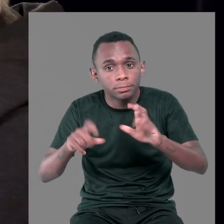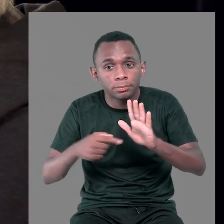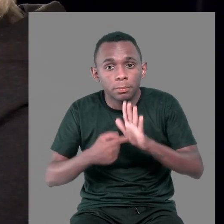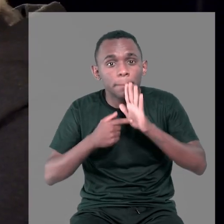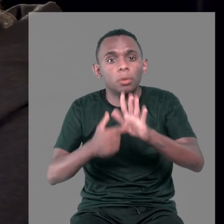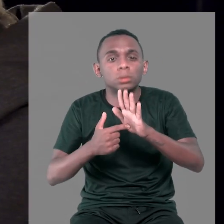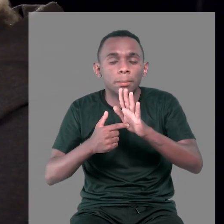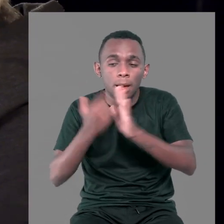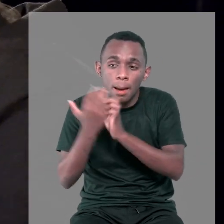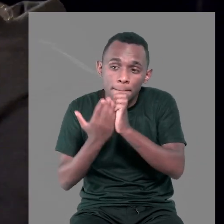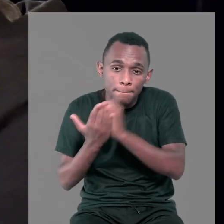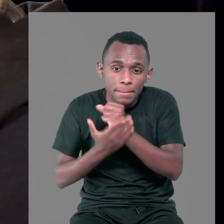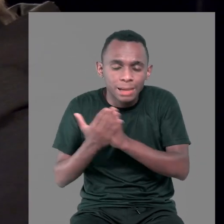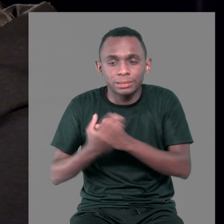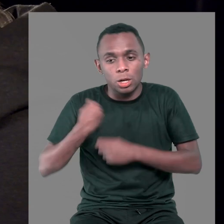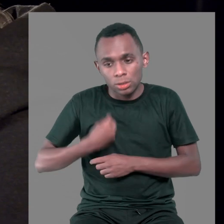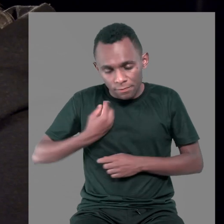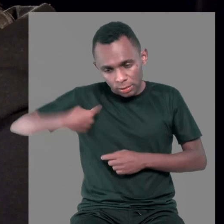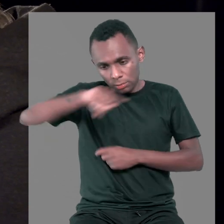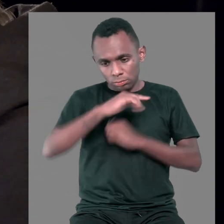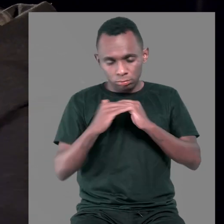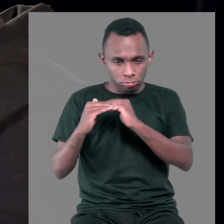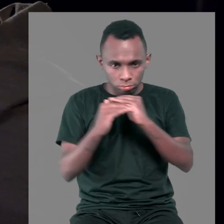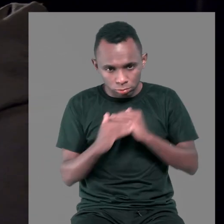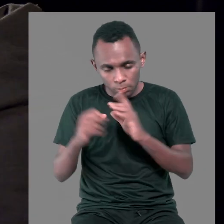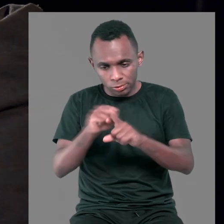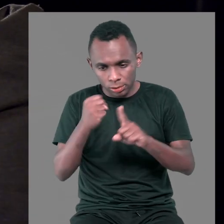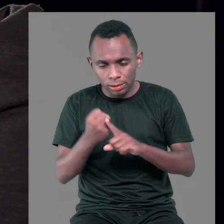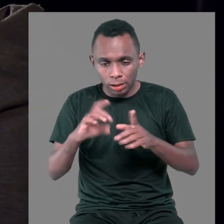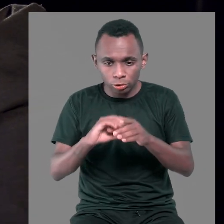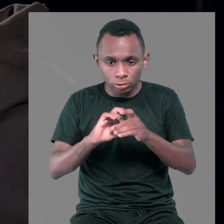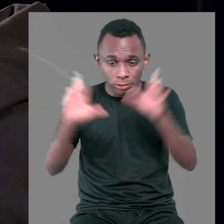relação com o poder que é do questionamento. É